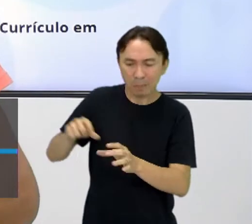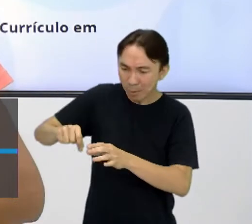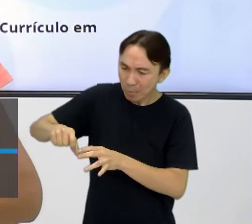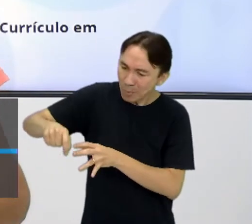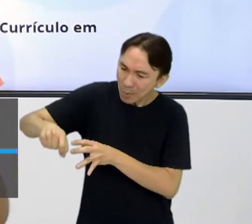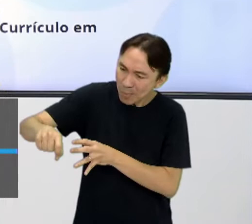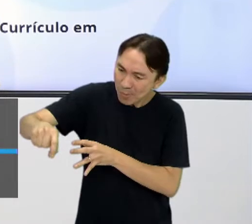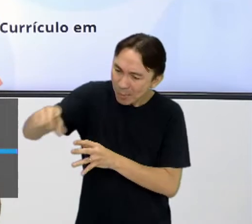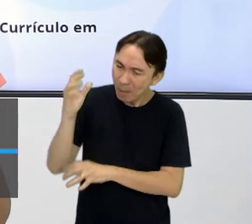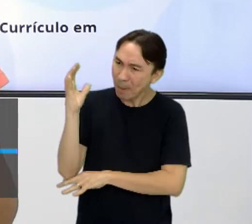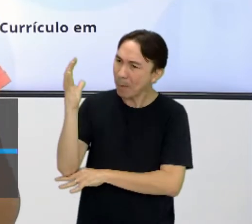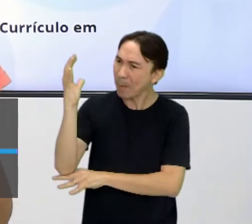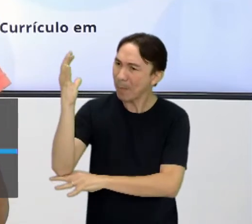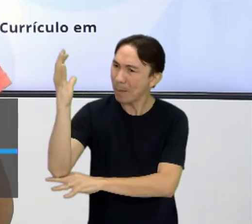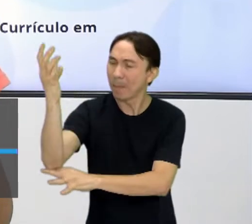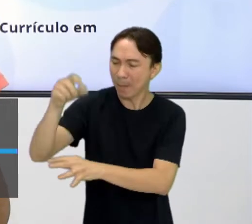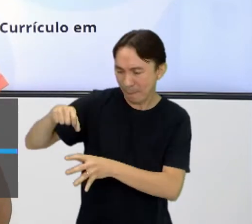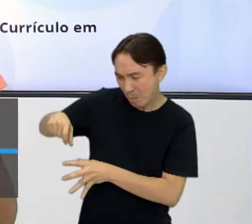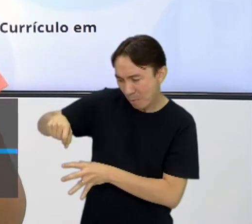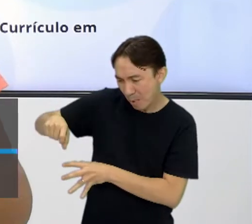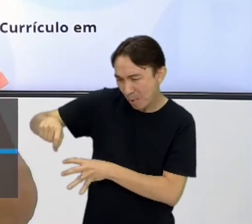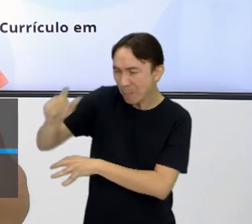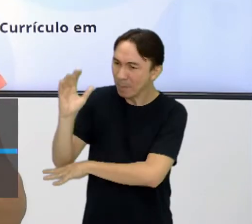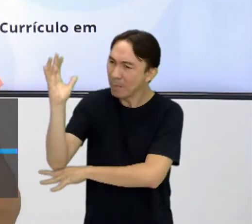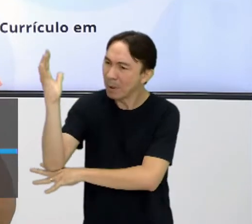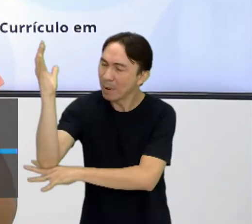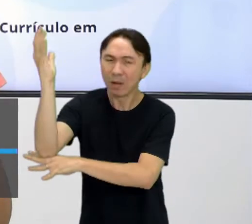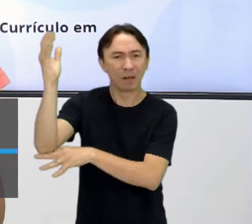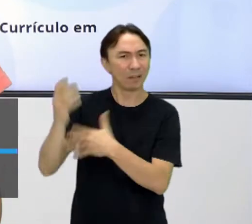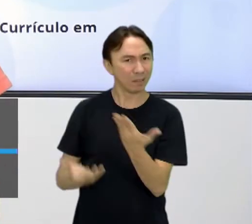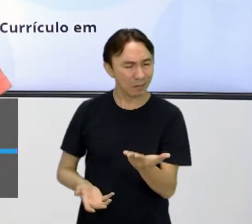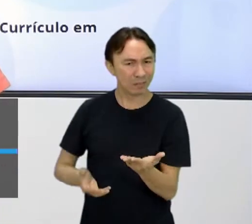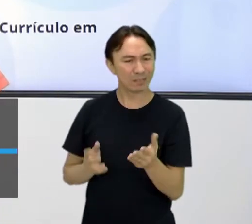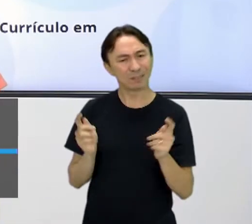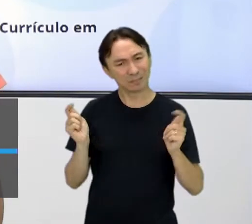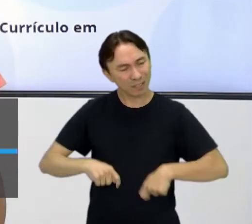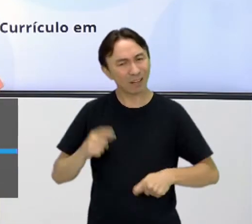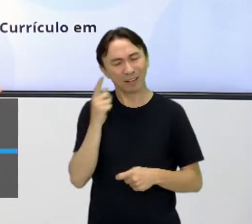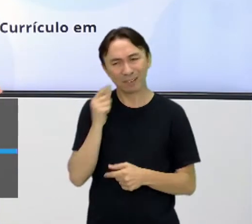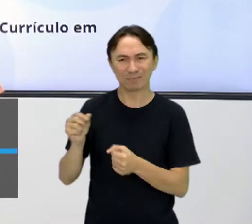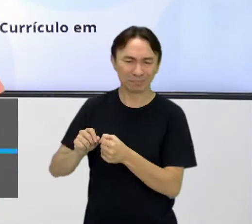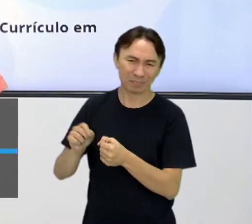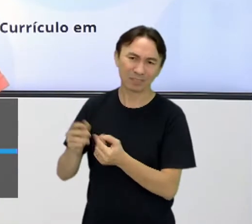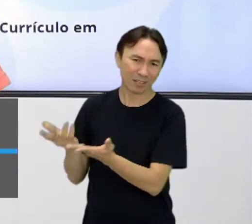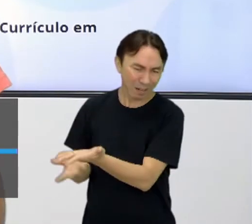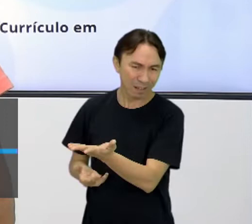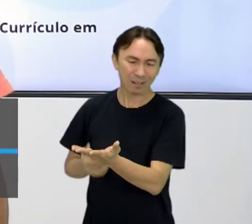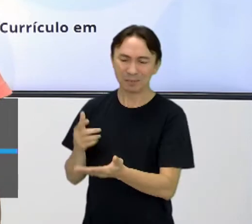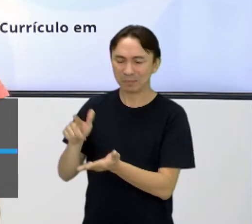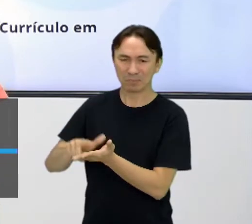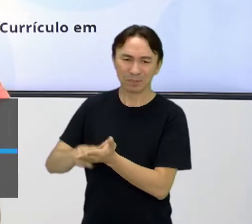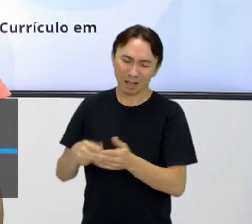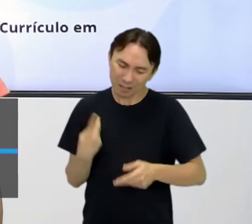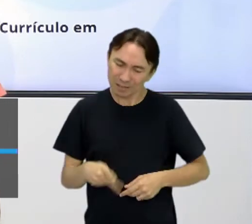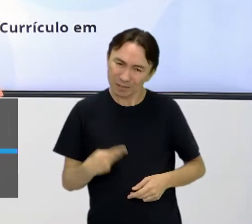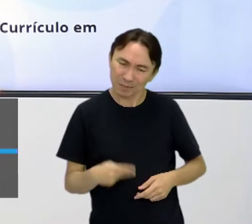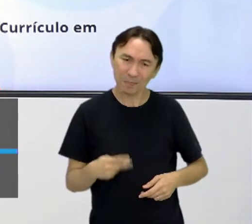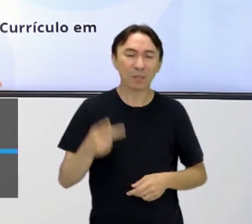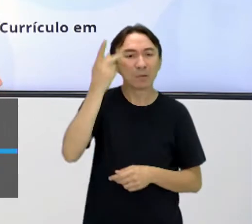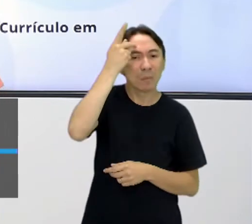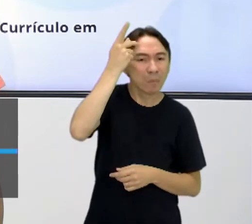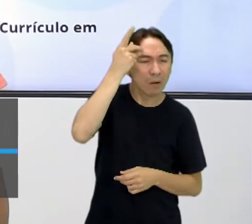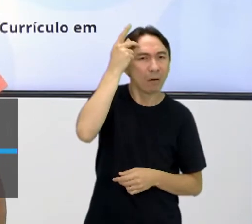uma fonte assim de comercial, né, um produto muito valorizado e muito intenso, principalmente aqui em São Paulo, né? Andei pelo